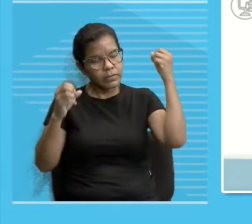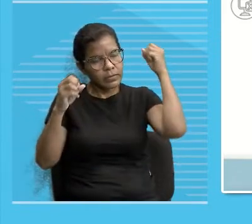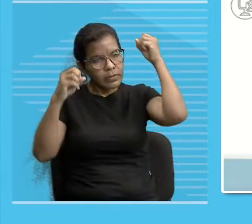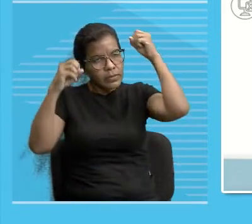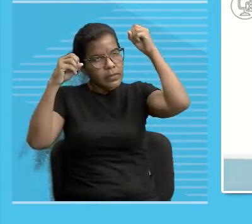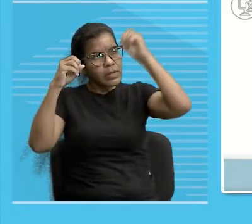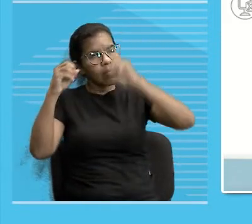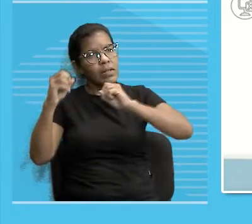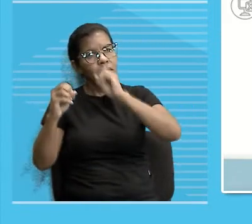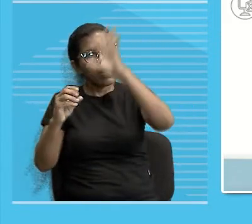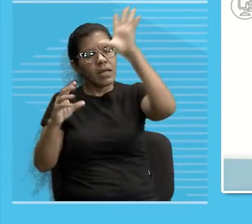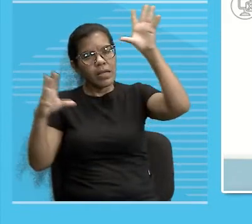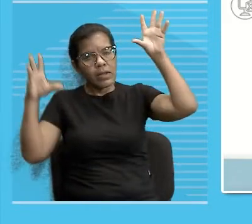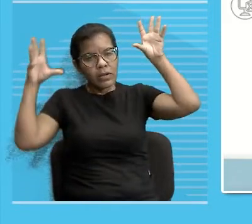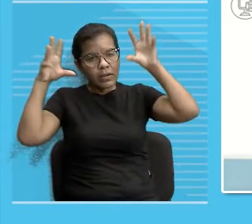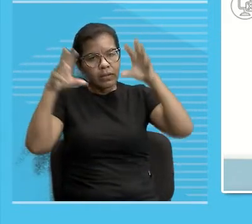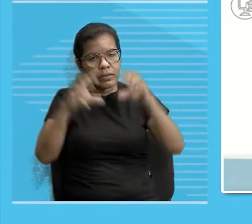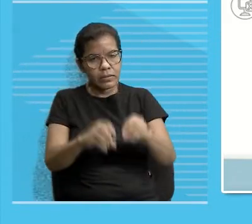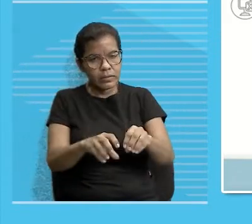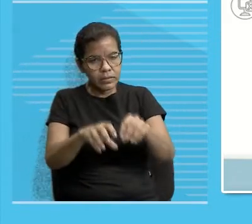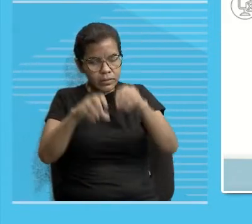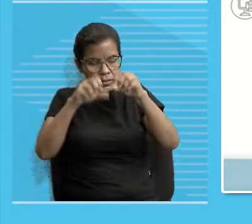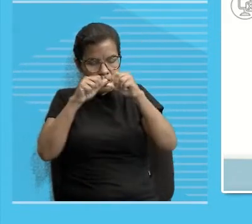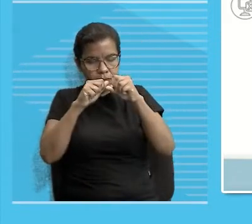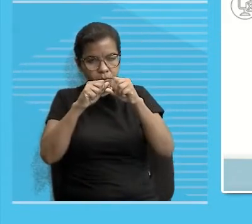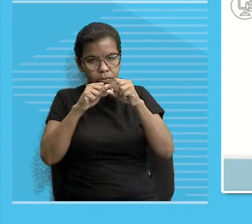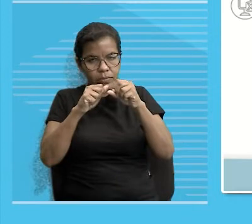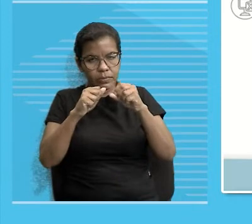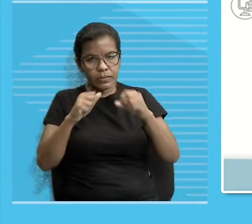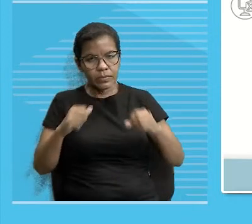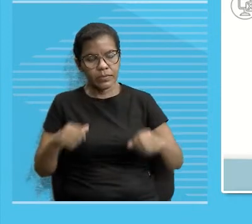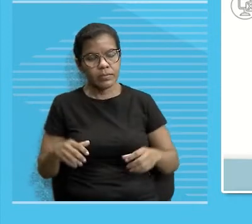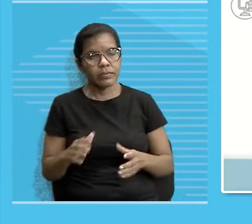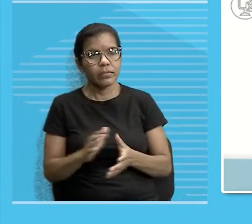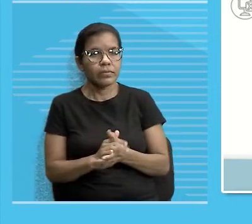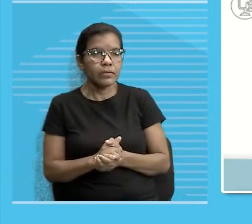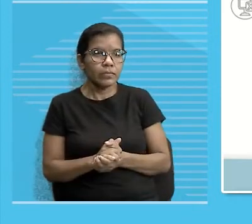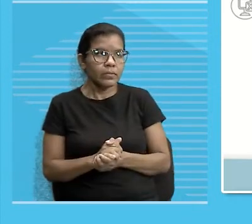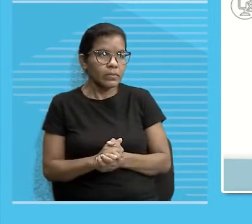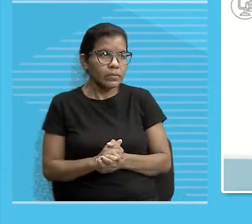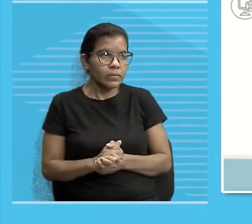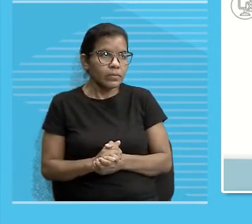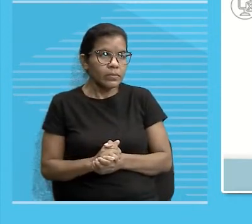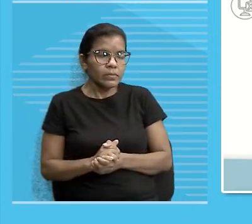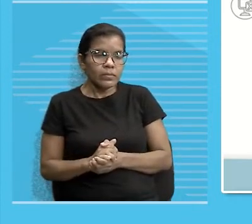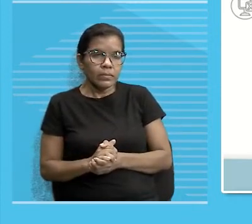escuro. Essa técnica do claro e escuro